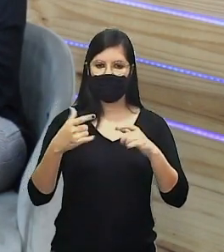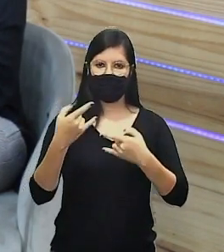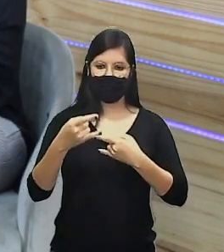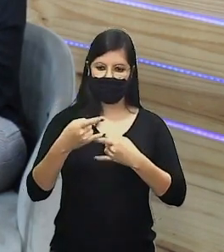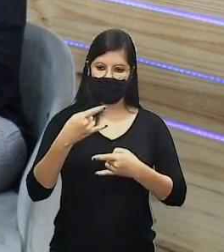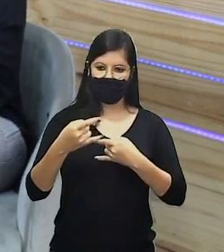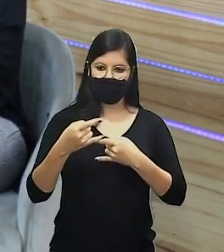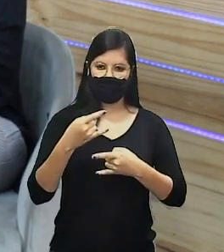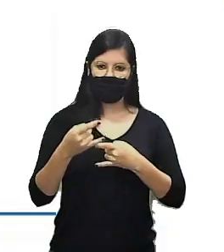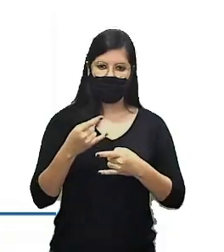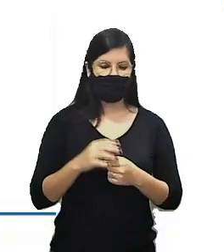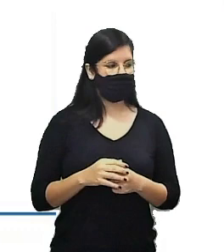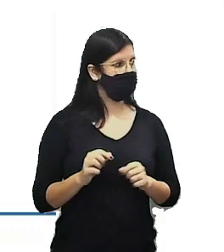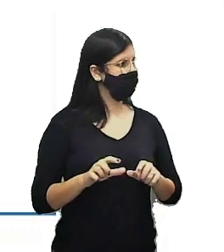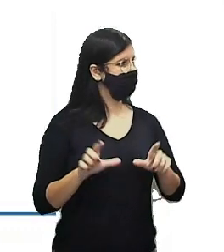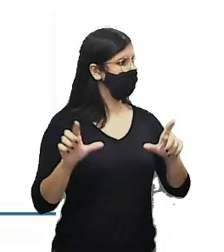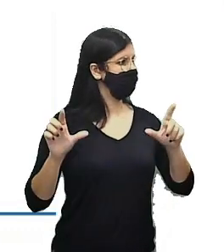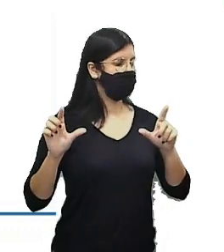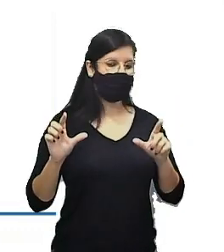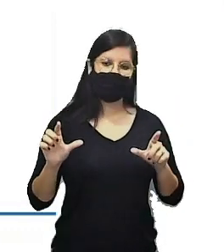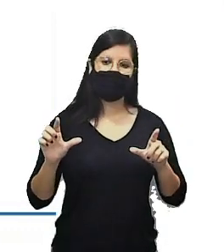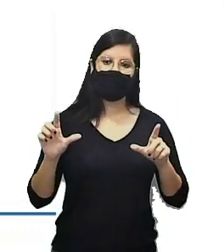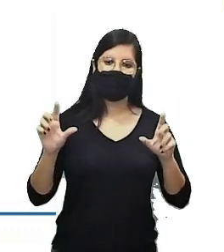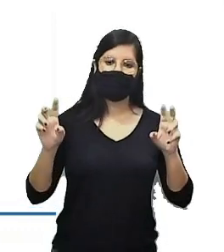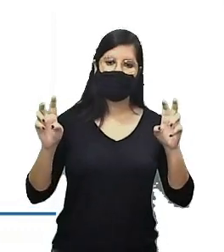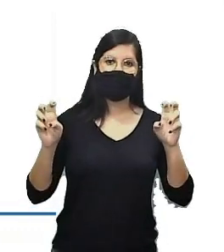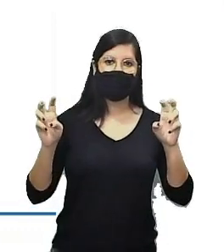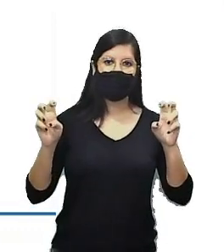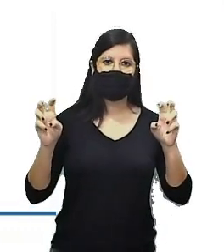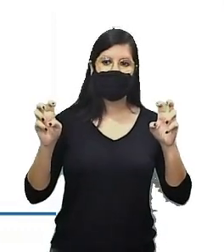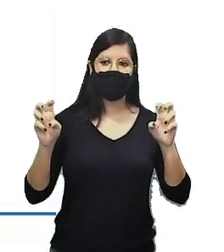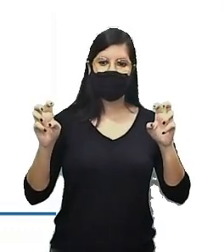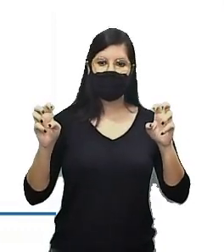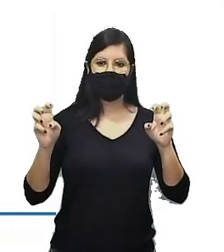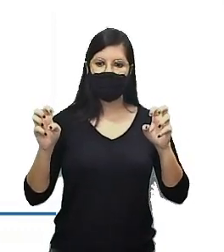sei se pode mostrar na tela, se a gente consegue mostrar o título da live na tela.